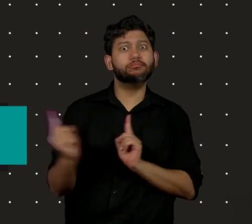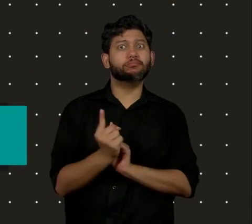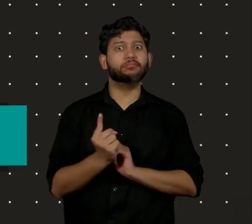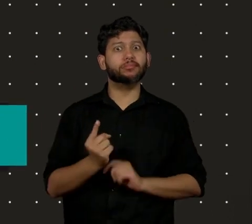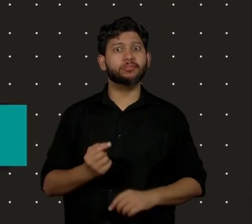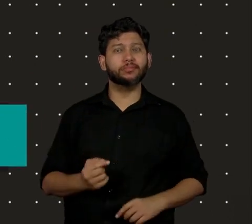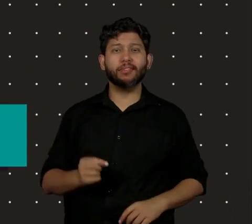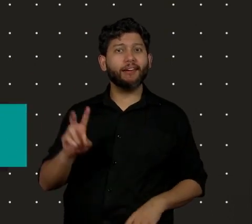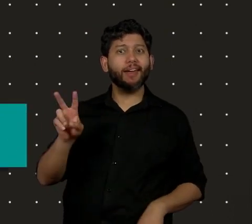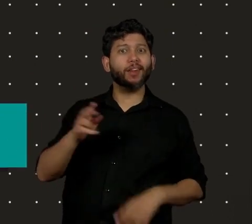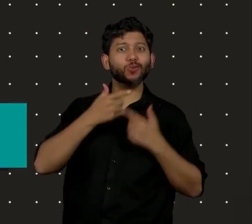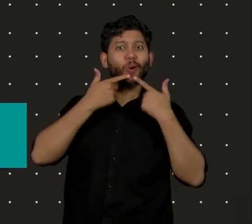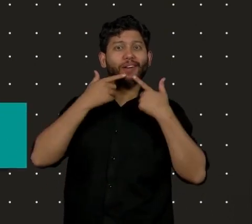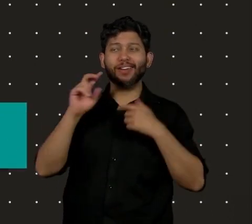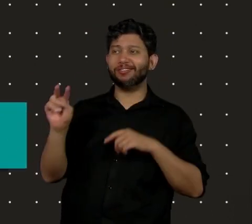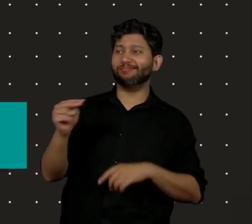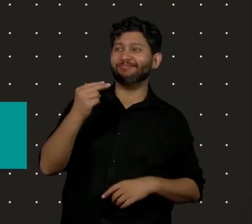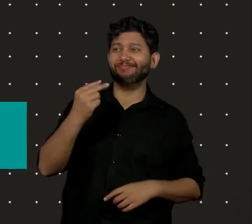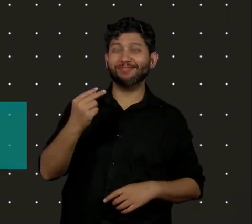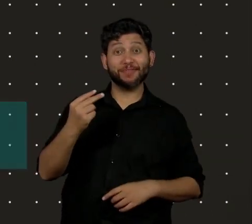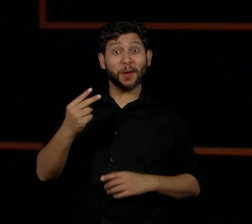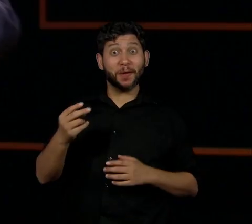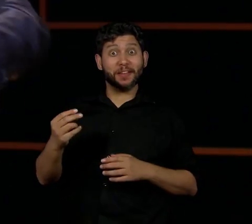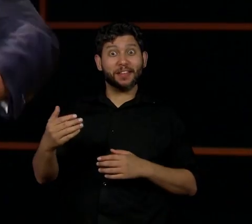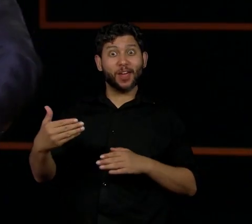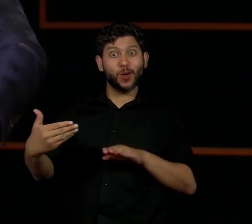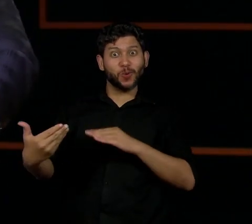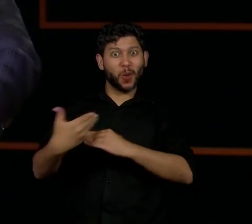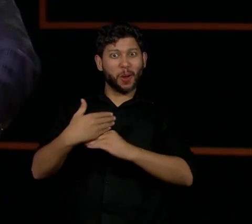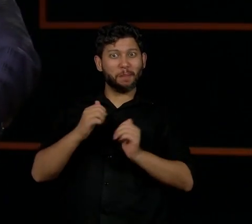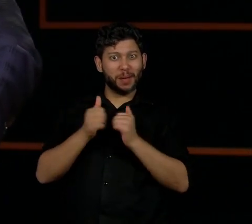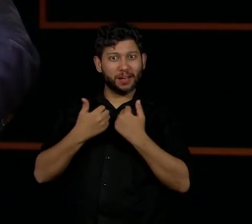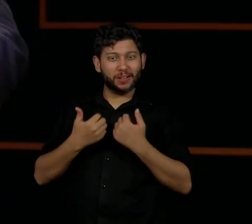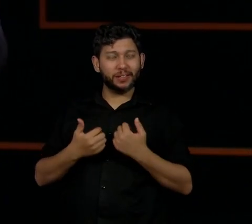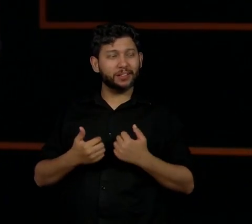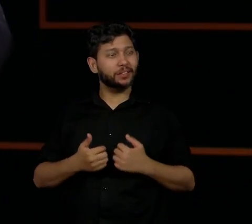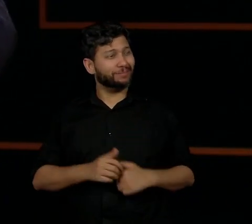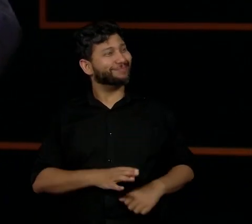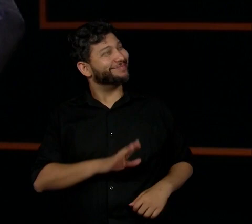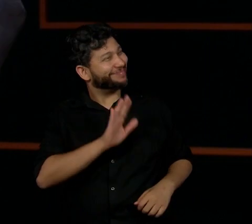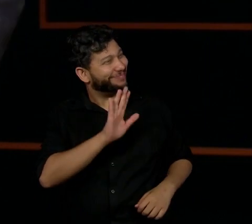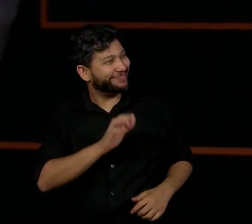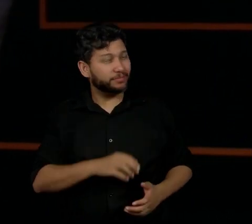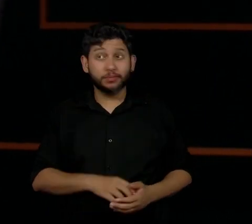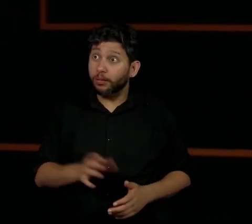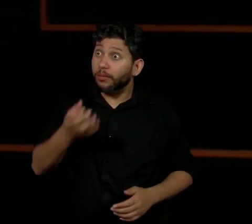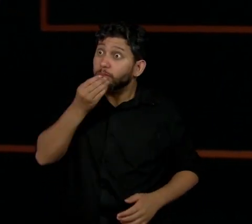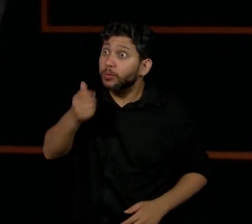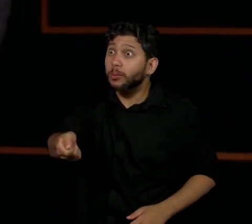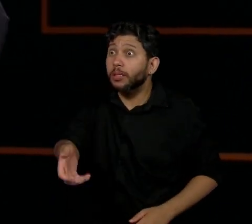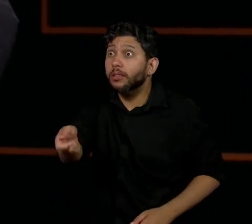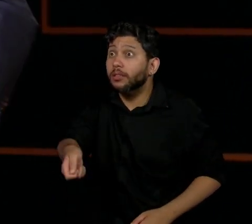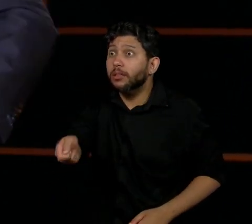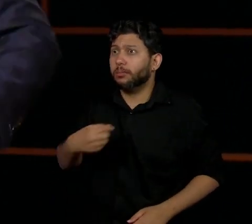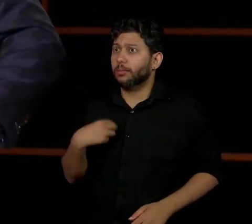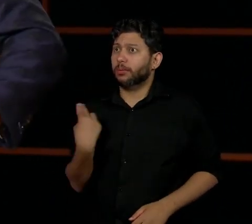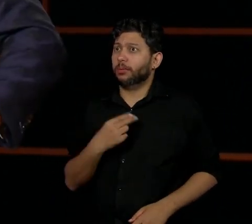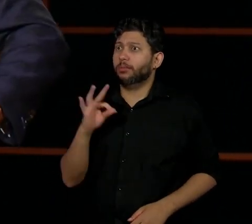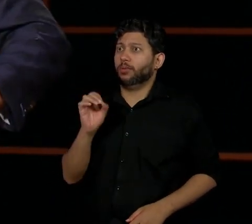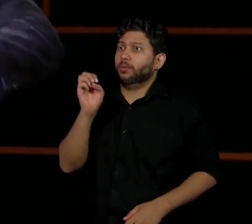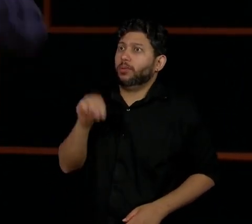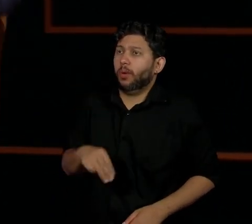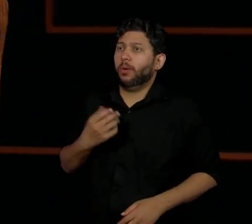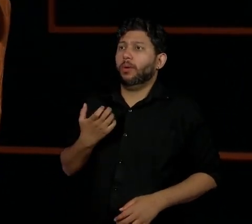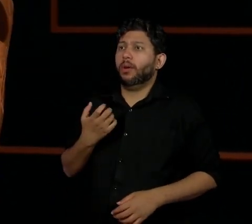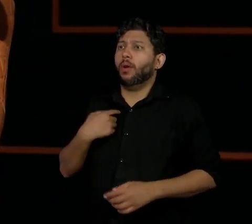achei aquilo simpático, eu digo, é hora de entrar, né? Ele deu a deixa. Eu digo, tudo bem, Sérgio Chapelin? Eu me chamo Tom, eu estou aqui